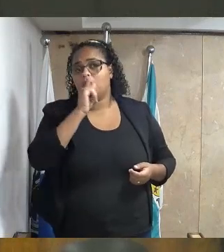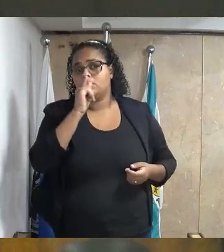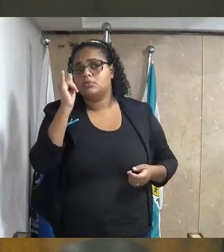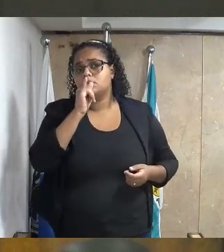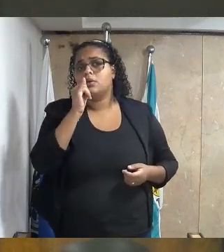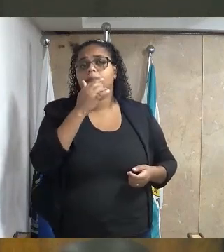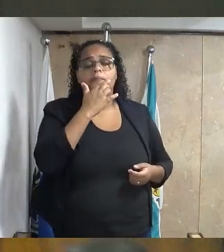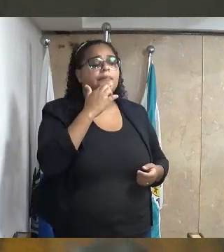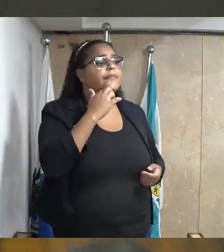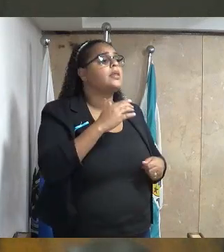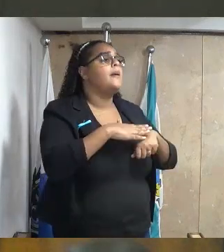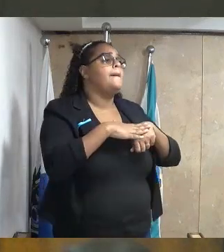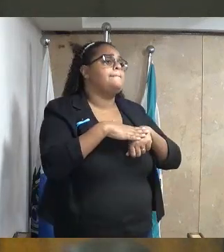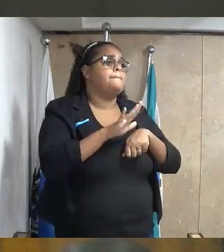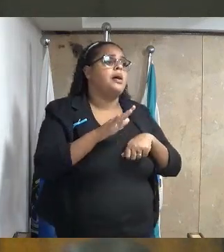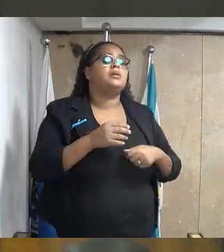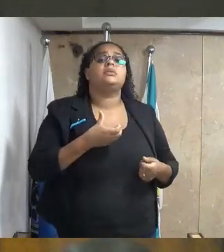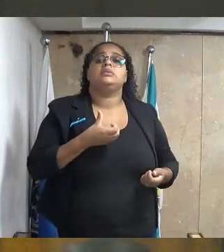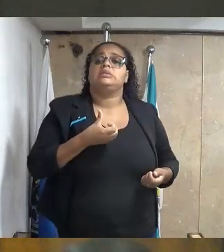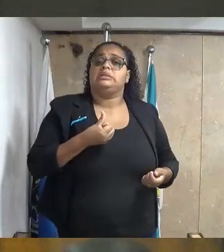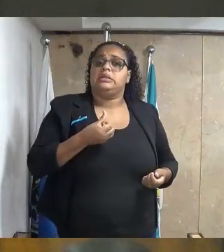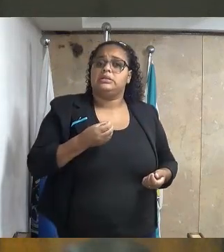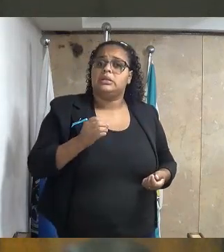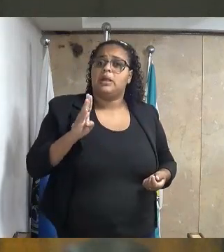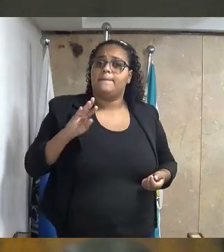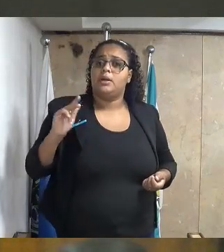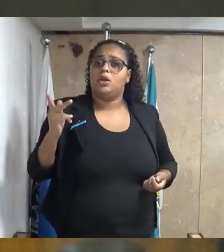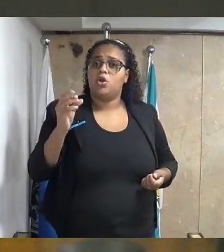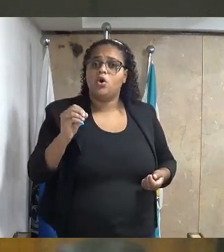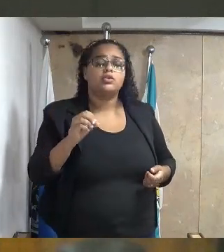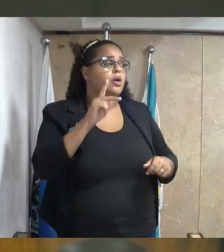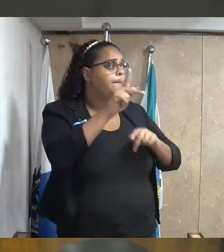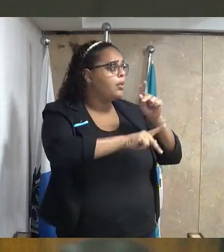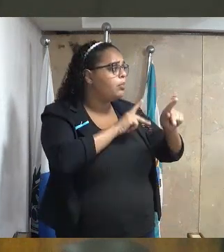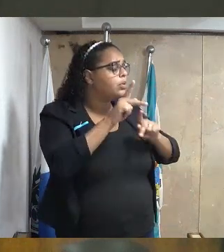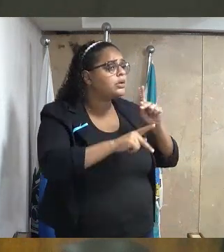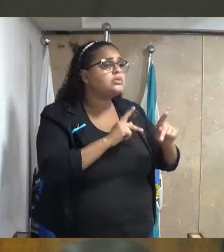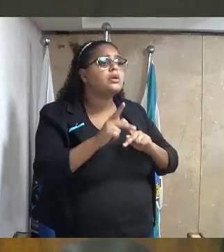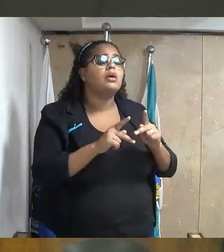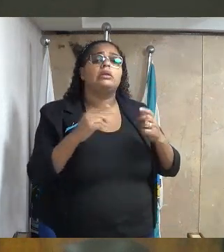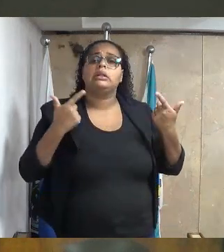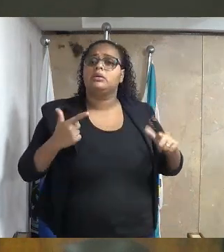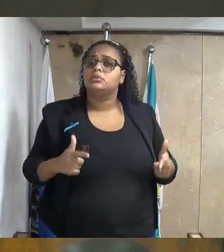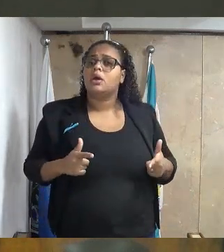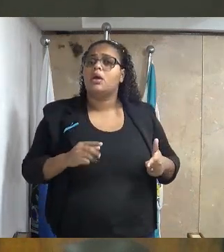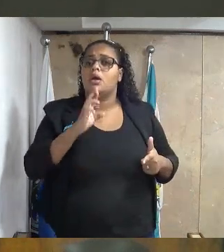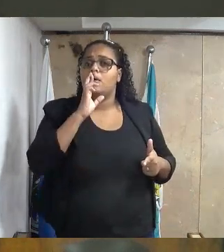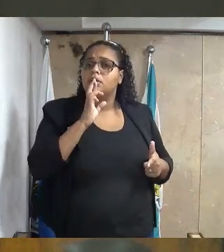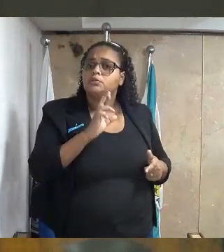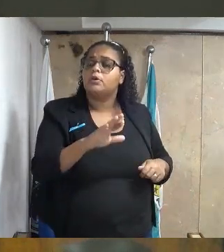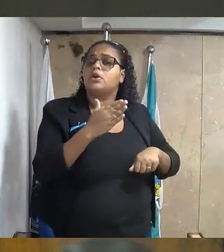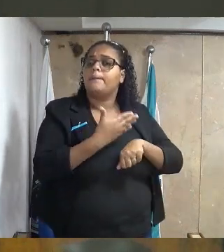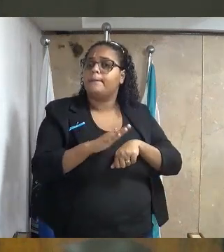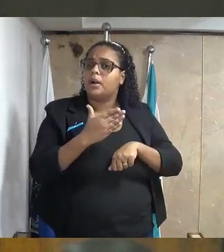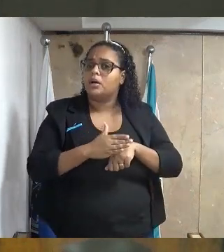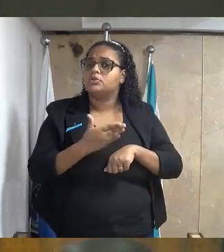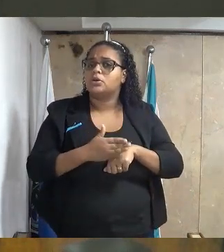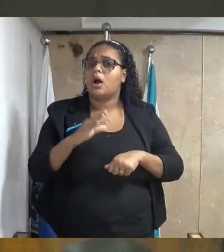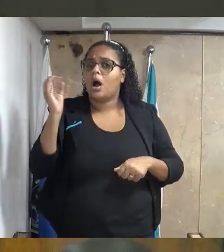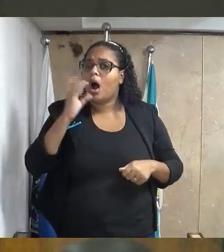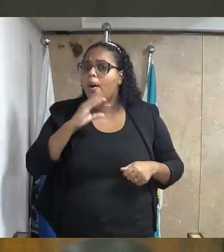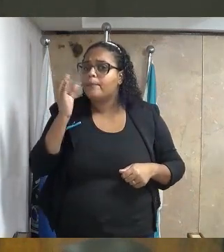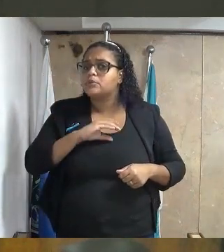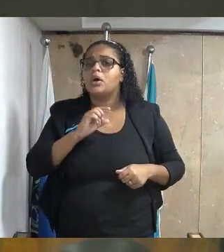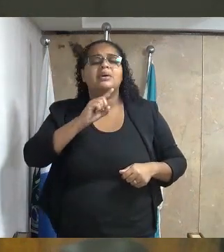investimentos de mais de 60 milhões e a população não tem uma resposta prática de imediato. Nós